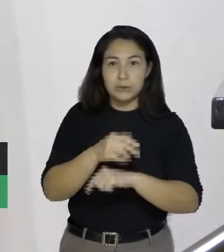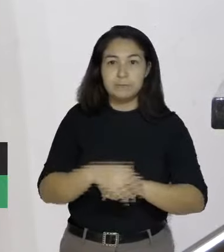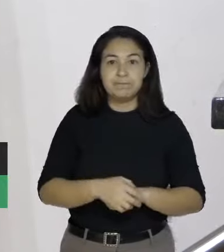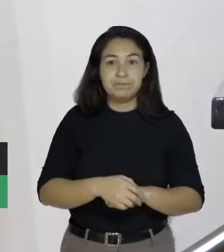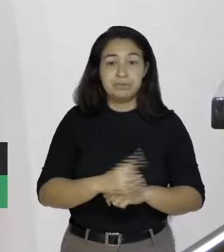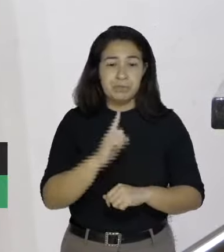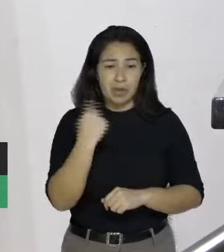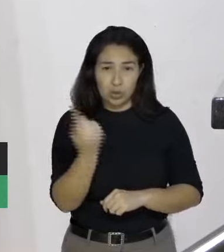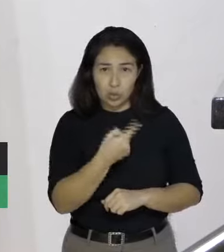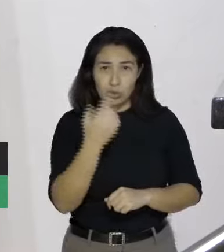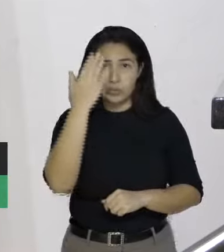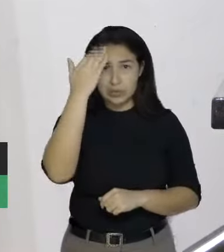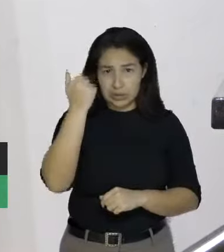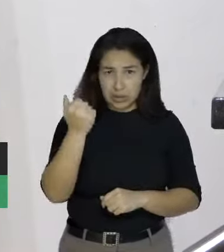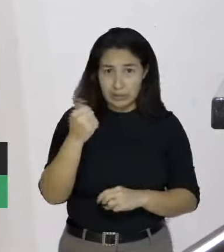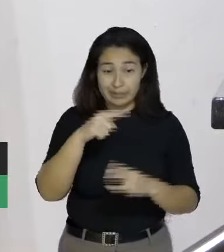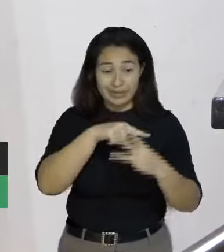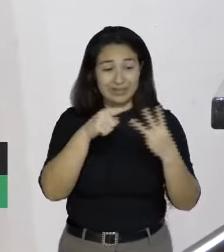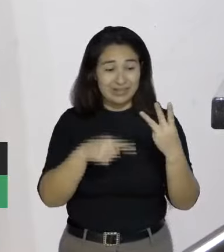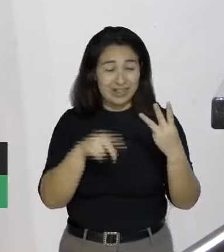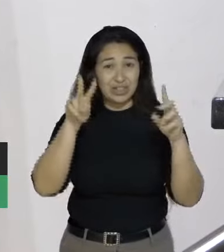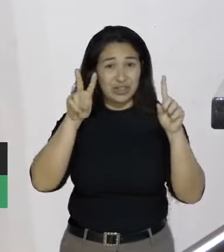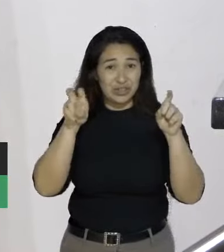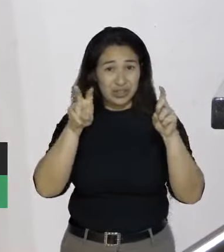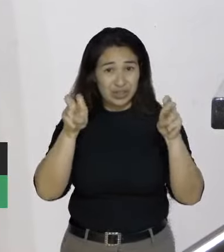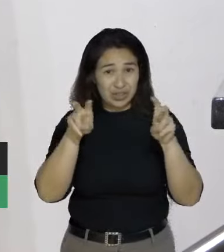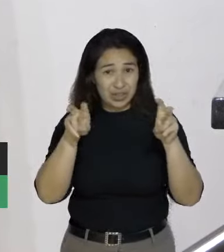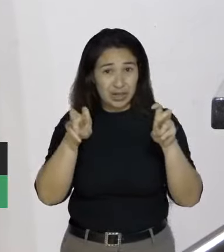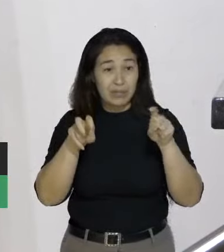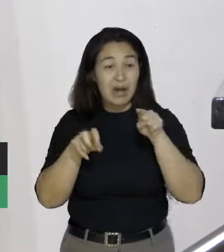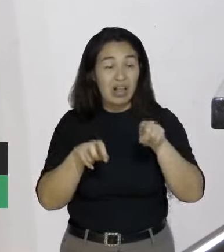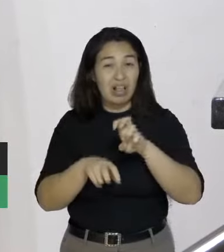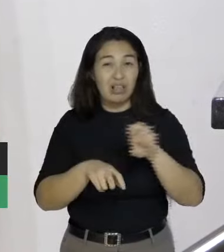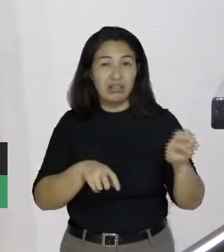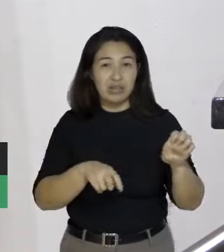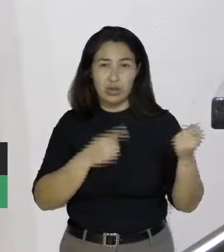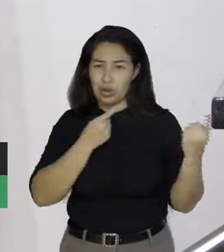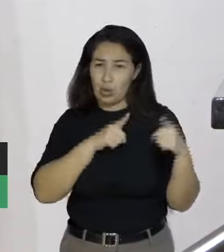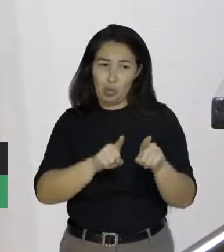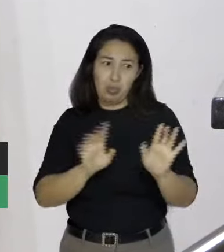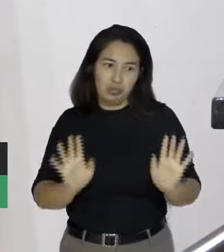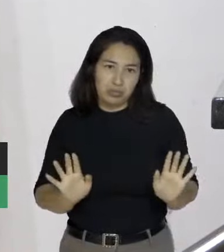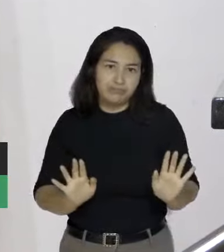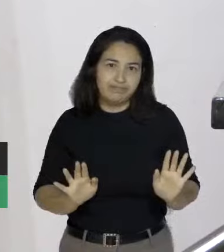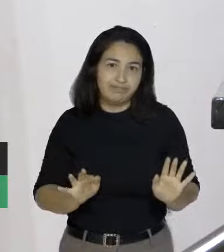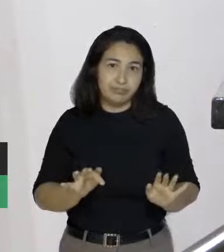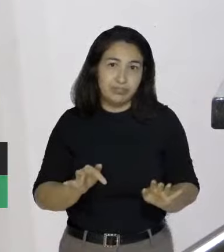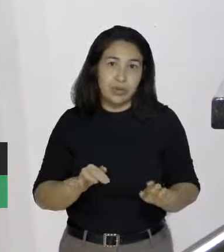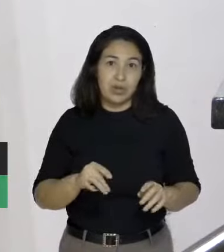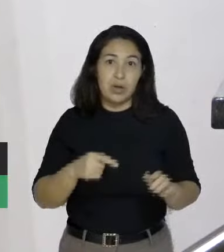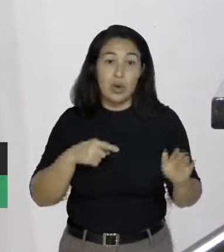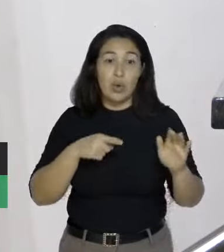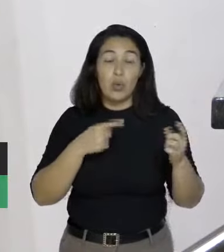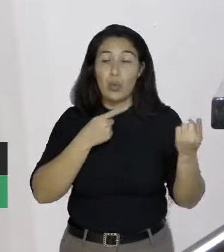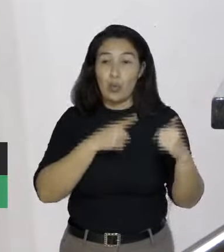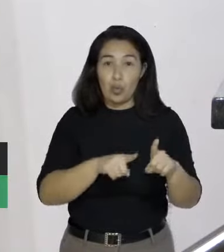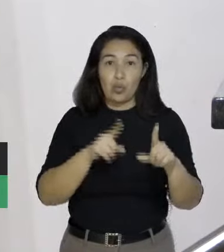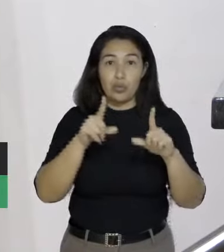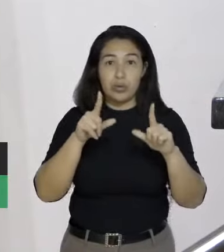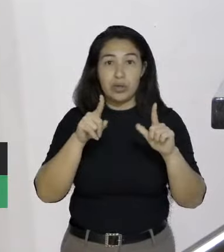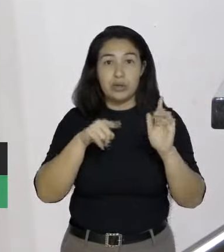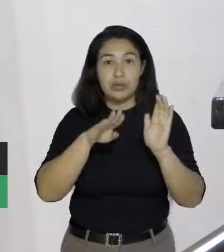mundo já sabe disso esses três assuntos essas três pautas à esquerda é contra óbvio né É contra a redução da maioridade penal é